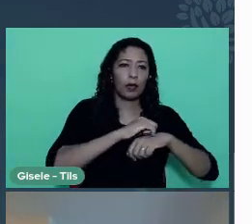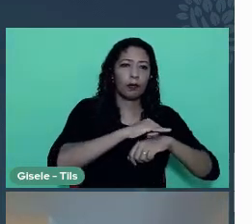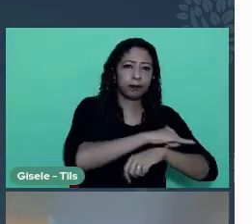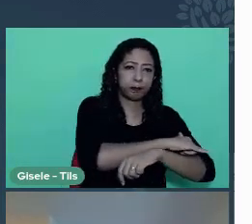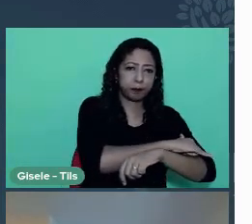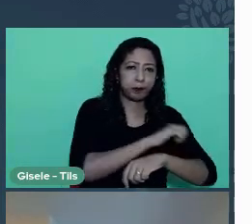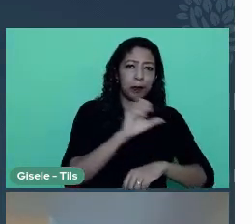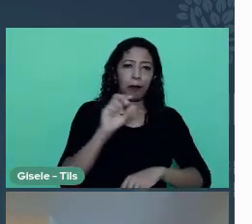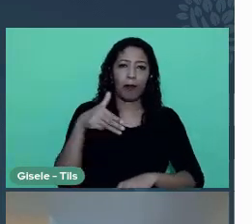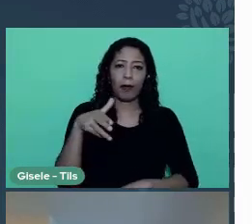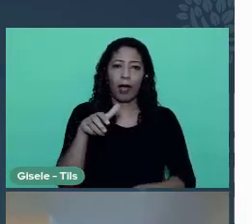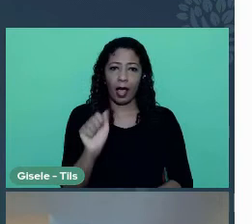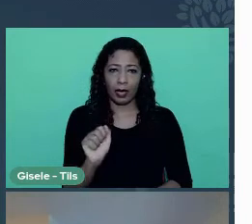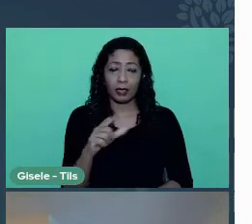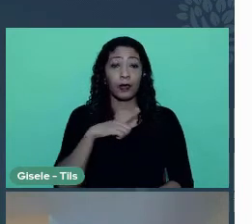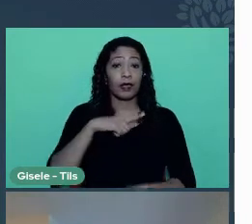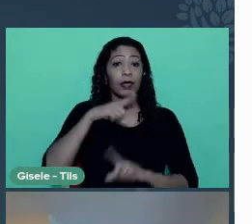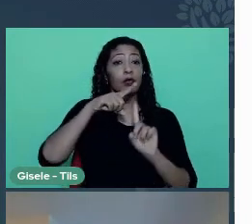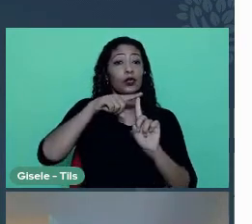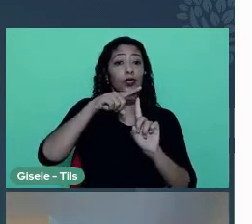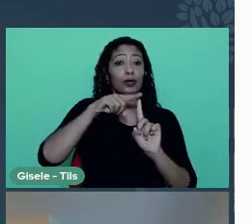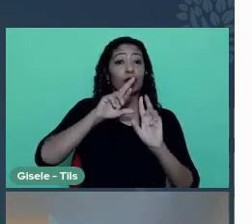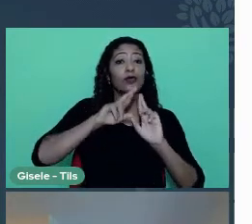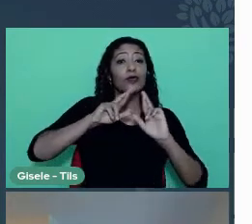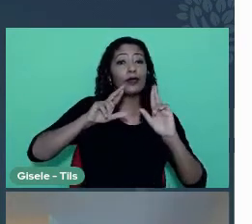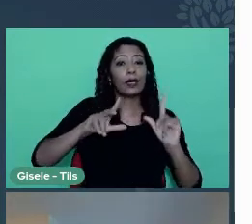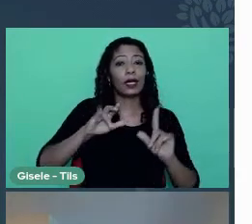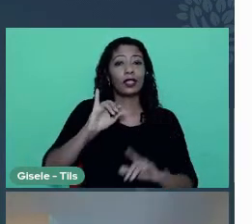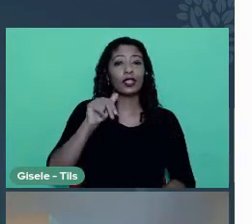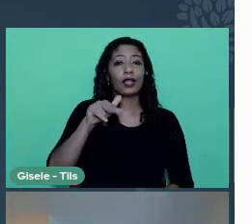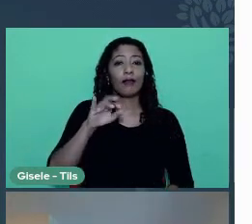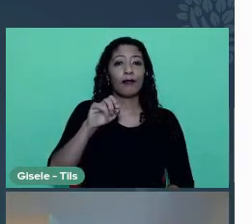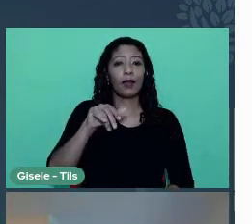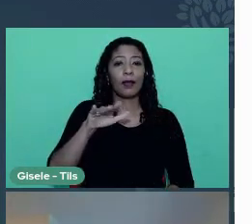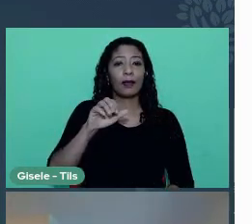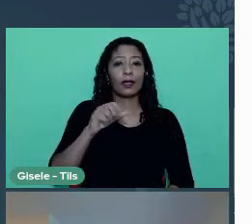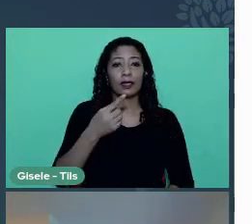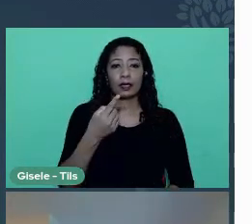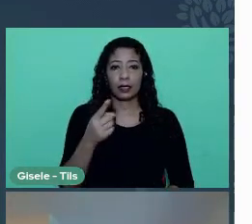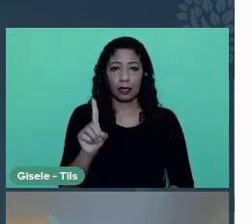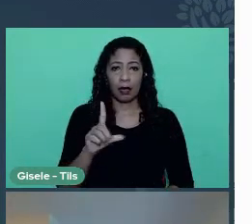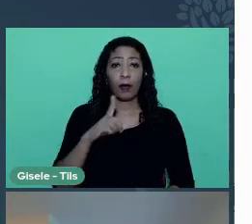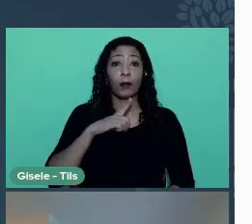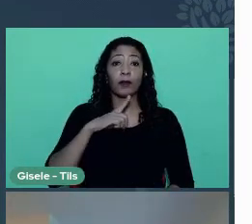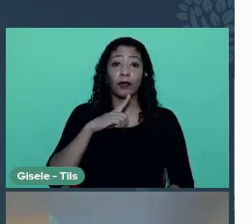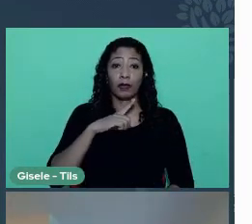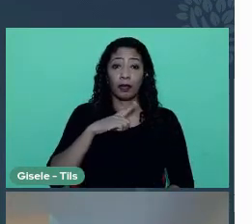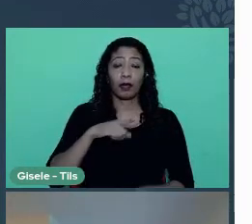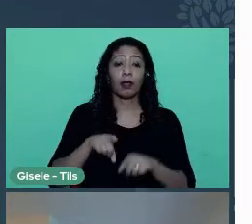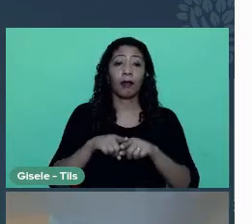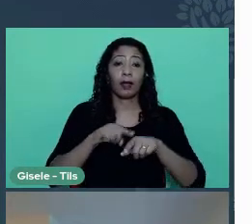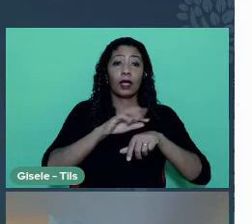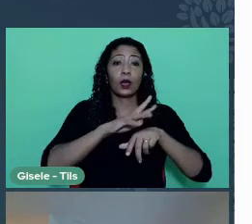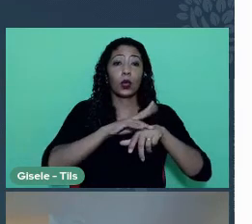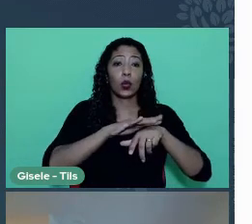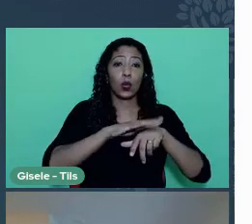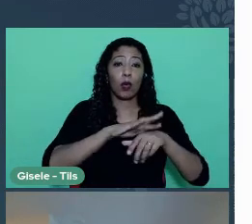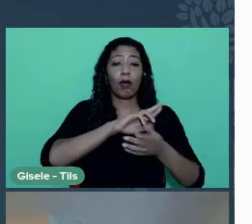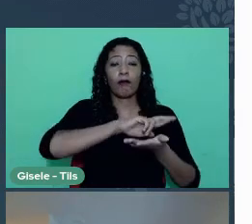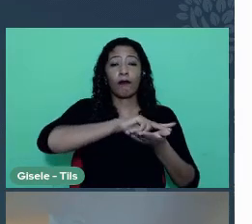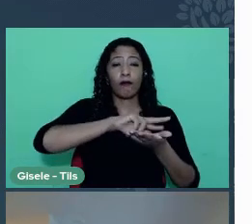tipo diferente de inflamação, elas apresentam várias comorbidades,